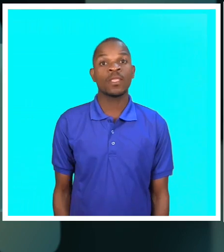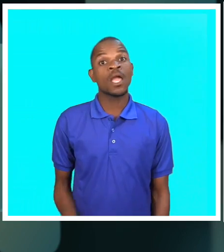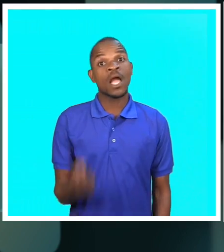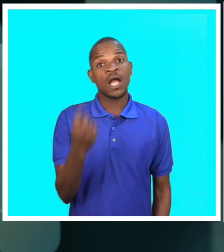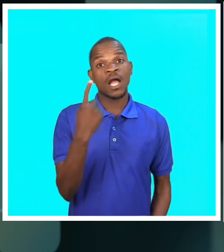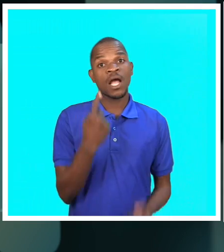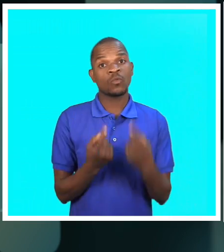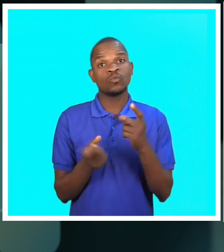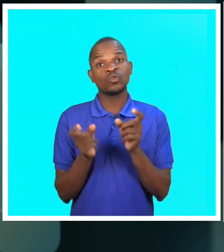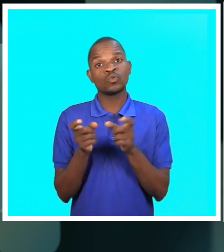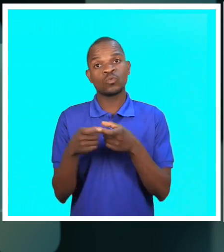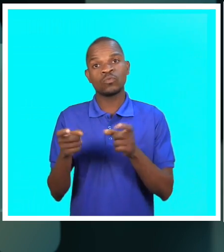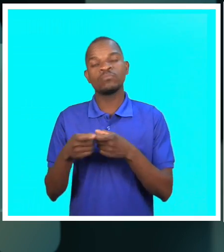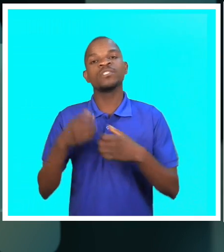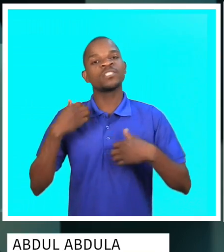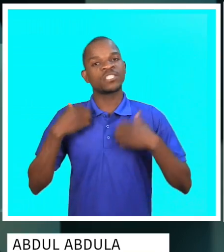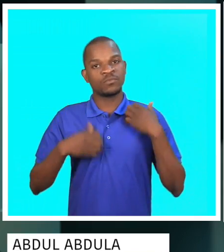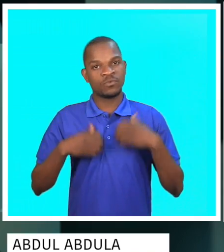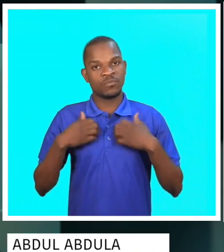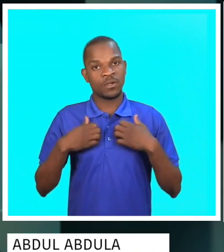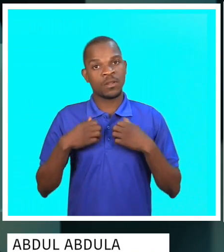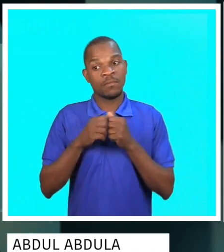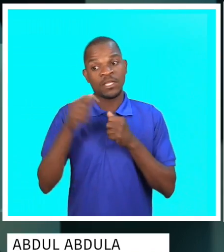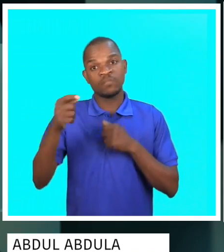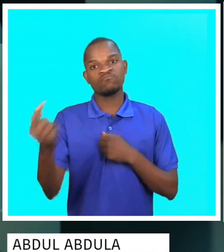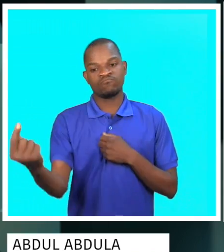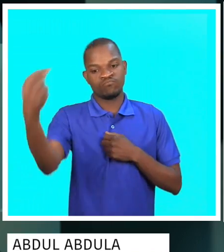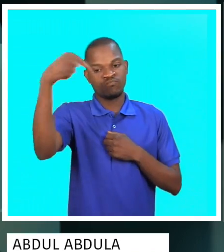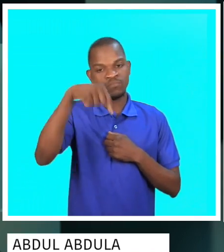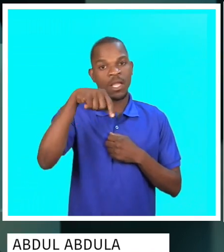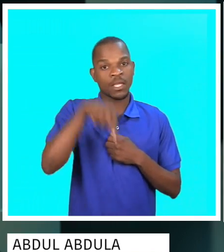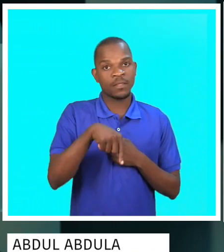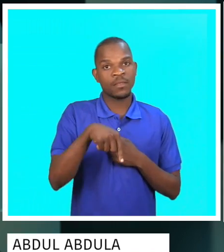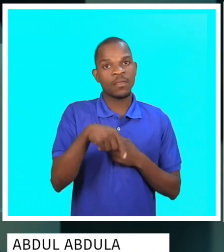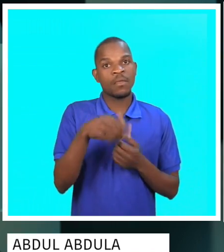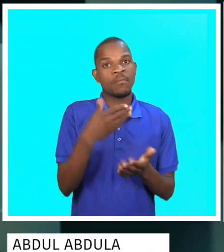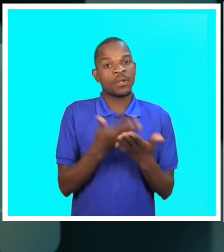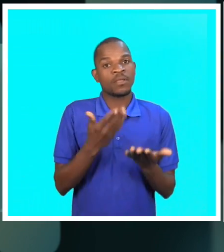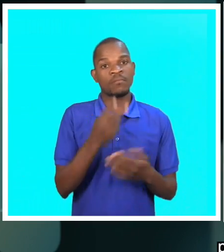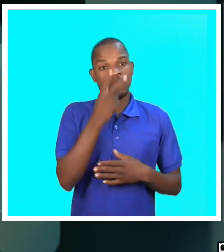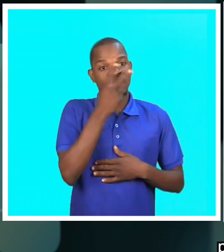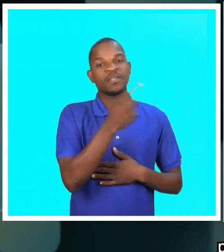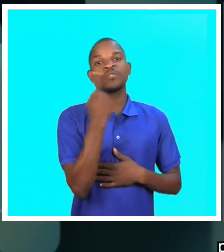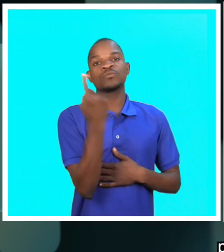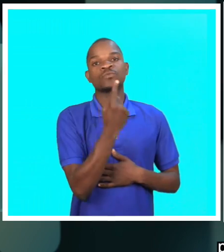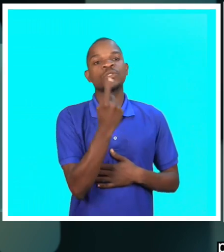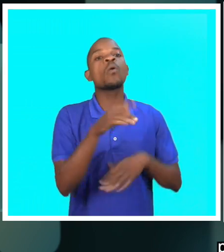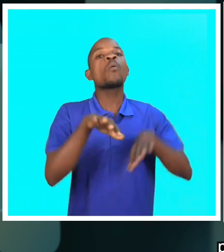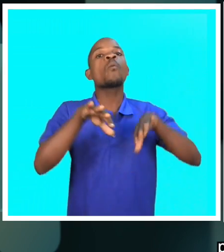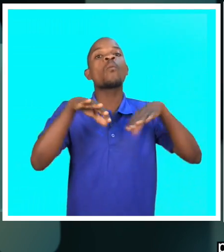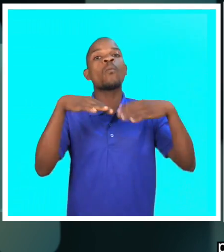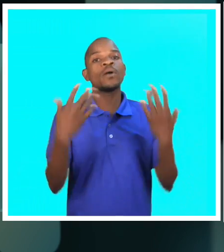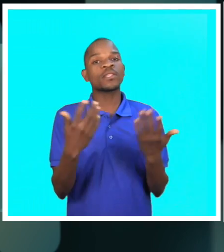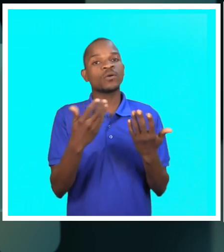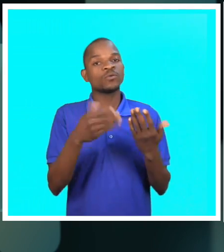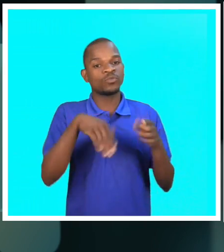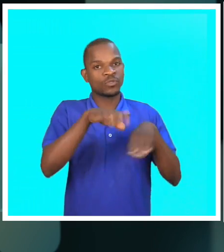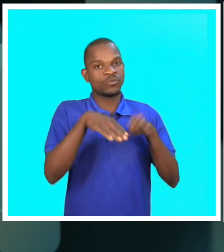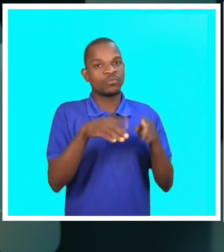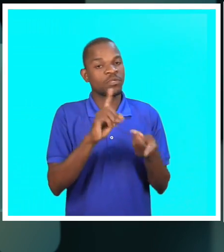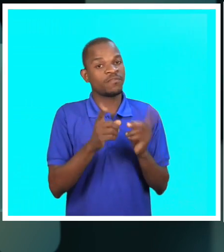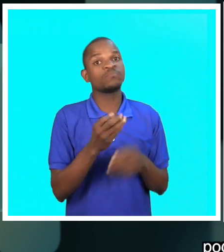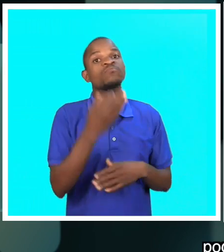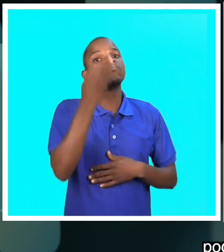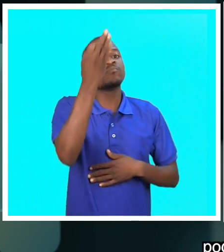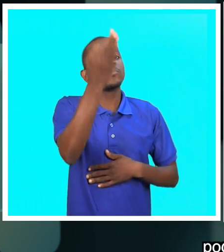qualidade. Alguns clubes são preocupados. Eles deviam vir cá, portanto, para ir logo ver quem são os jogadores que eventualmente aqui a